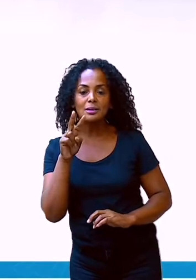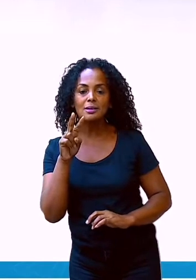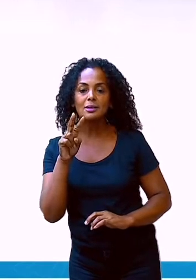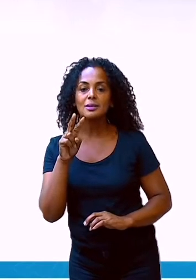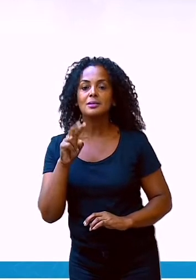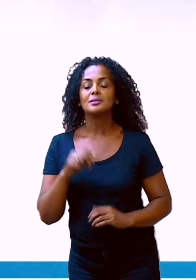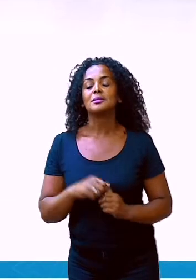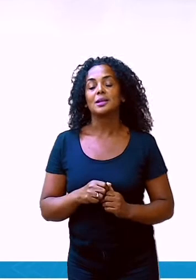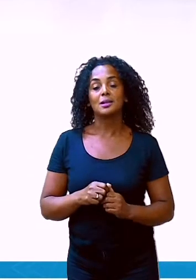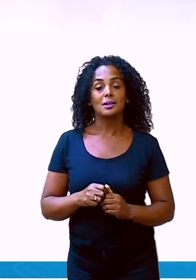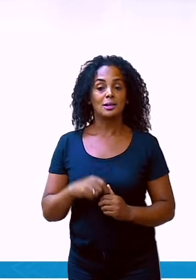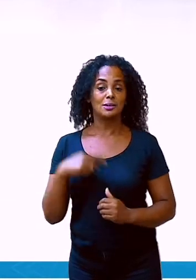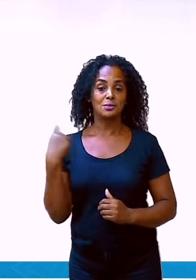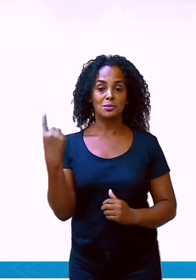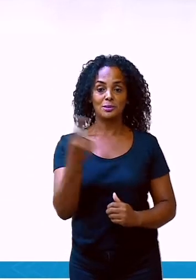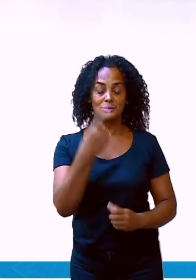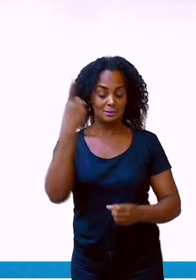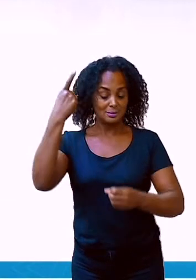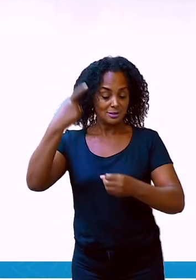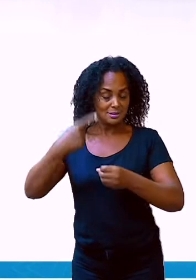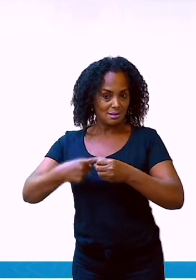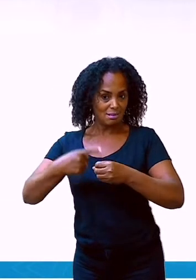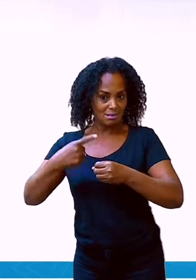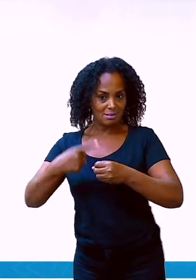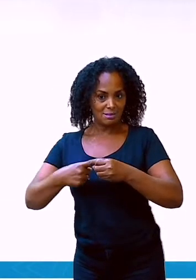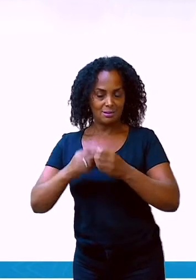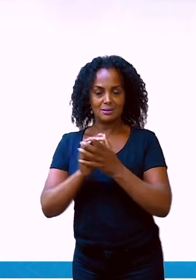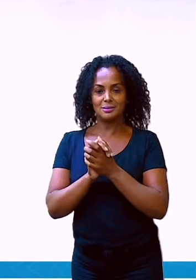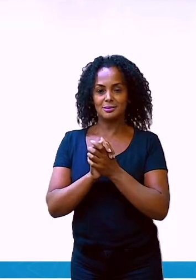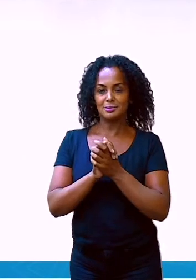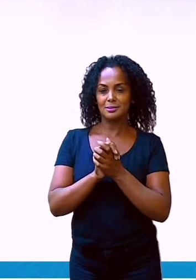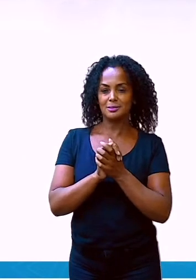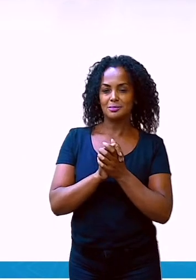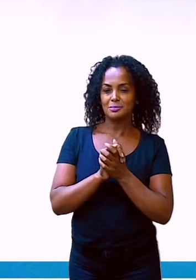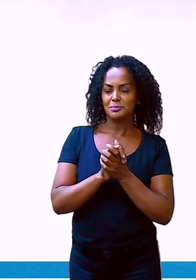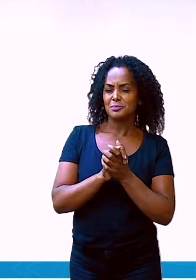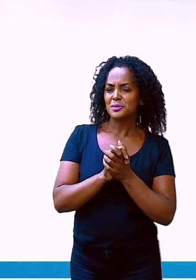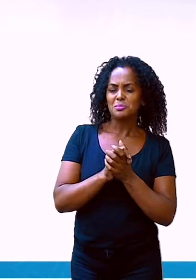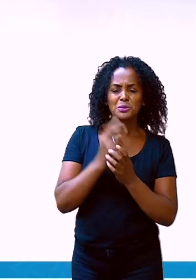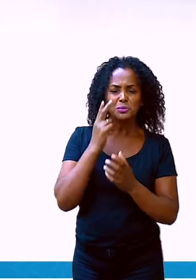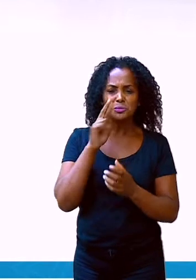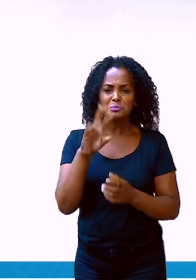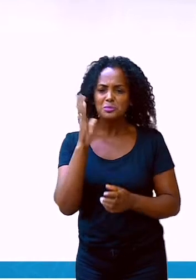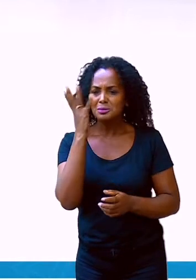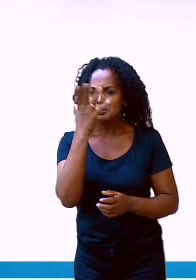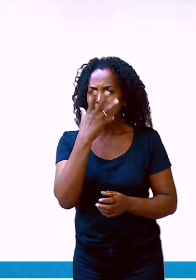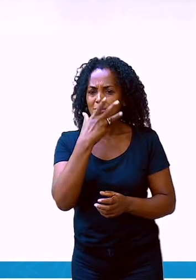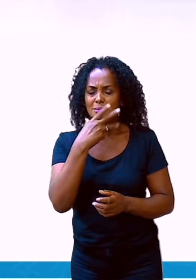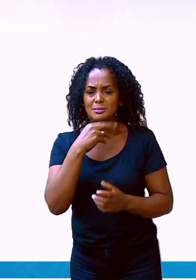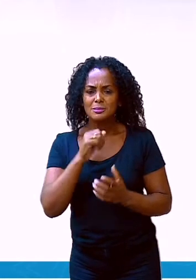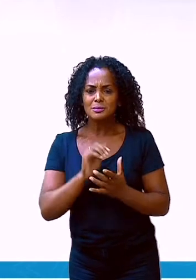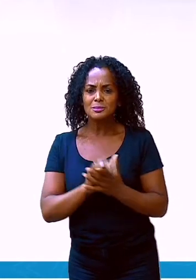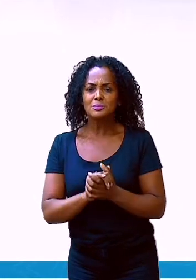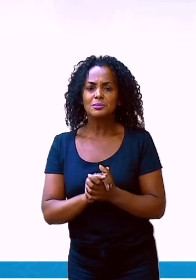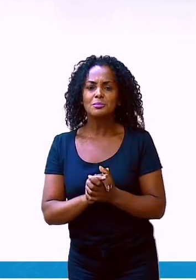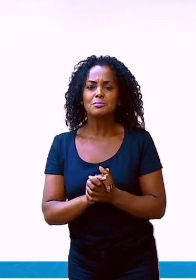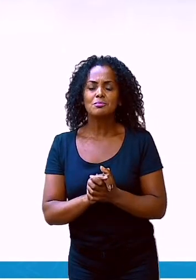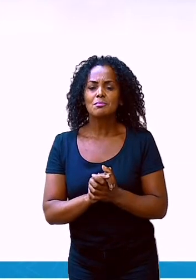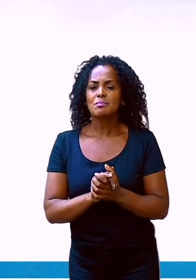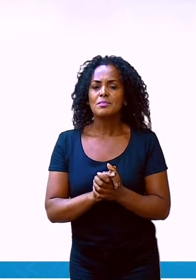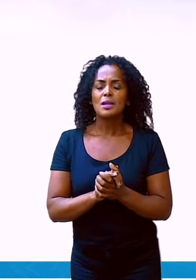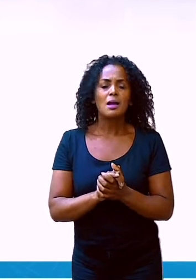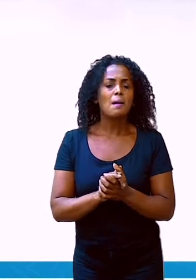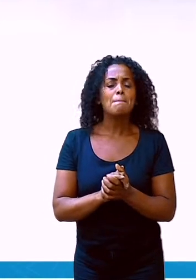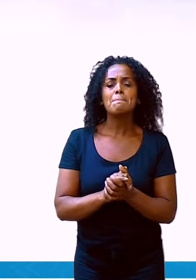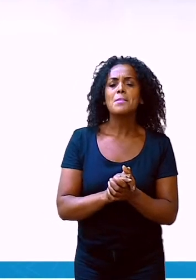nossa cidade. É uma paisagem da nossa cidade, não é isso mesmo? Então, as paisagens,